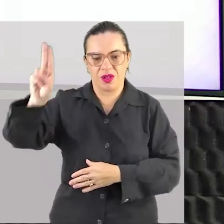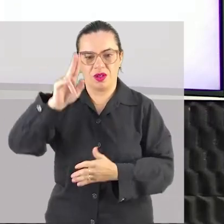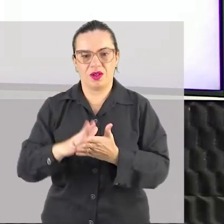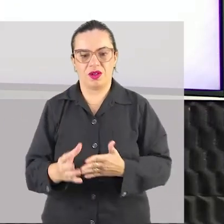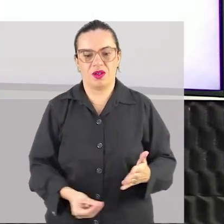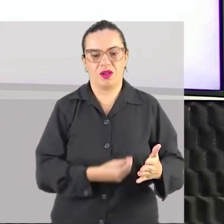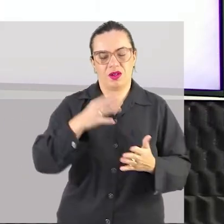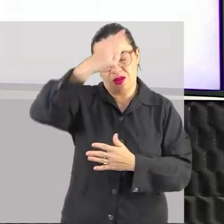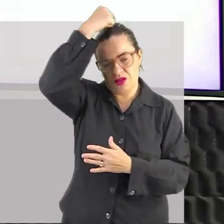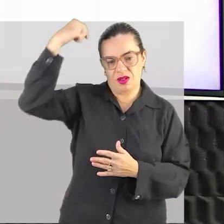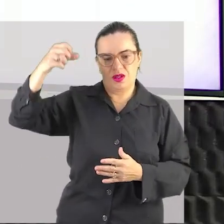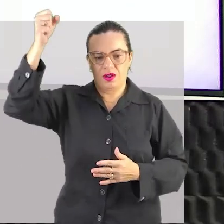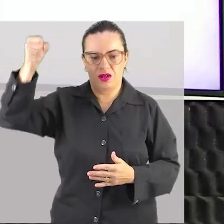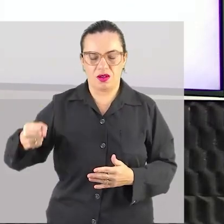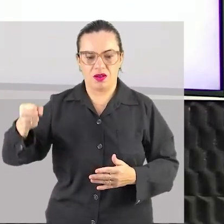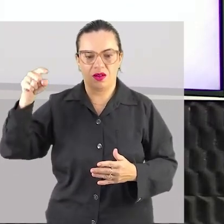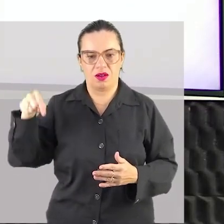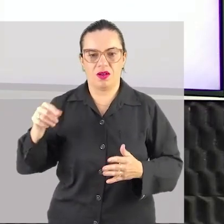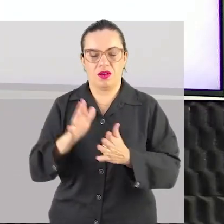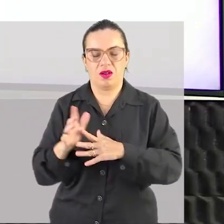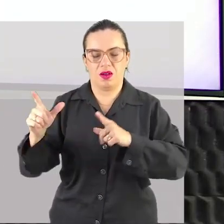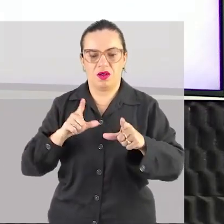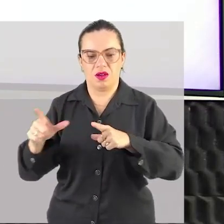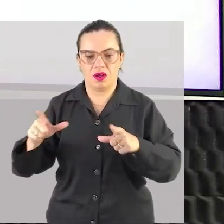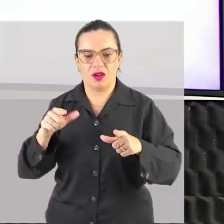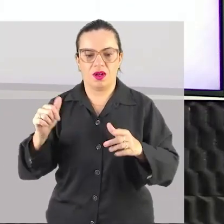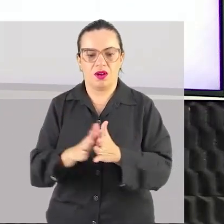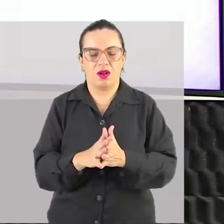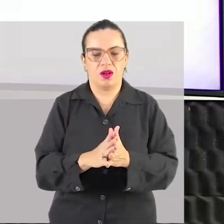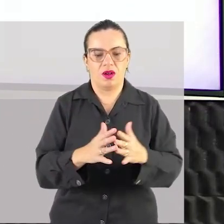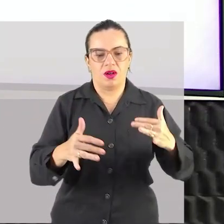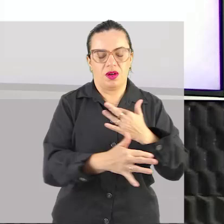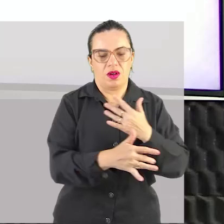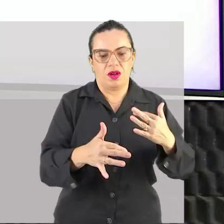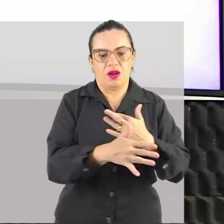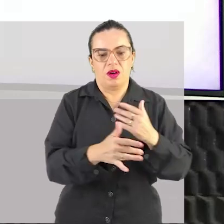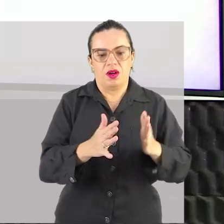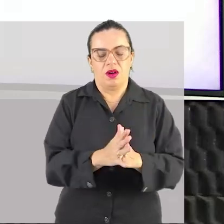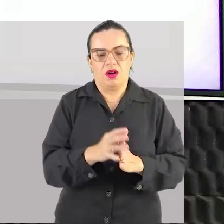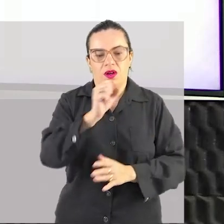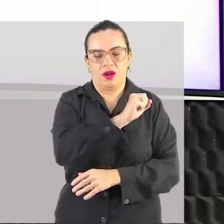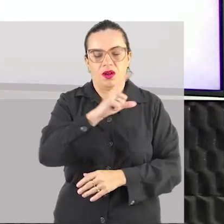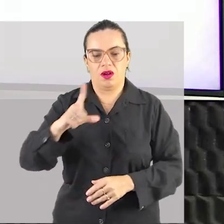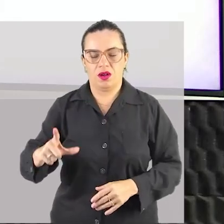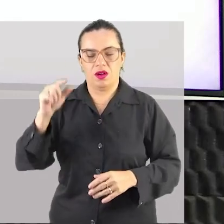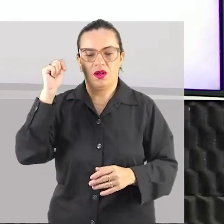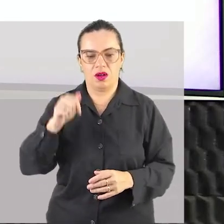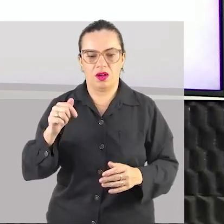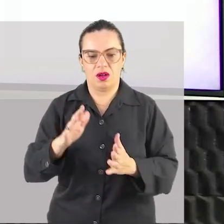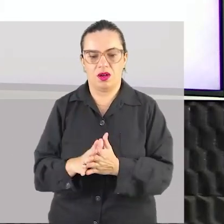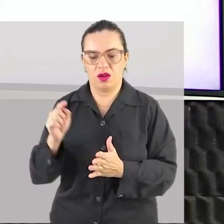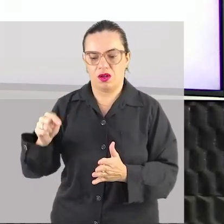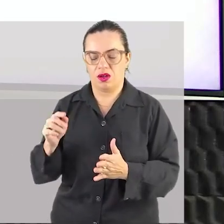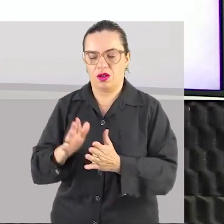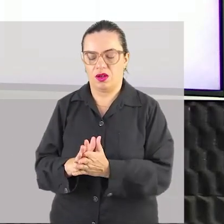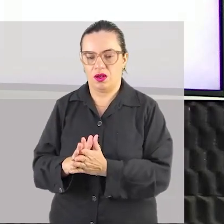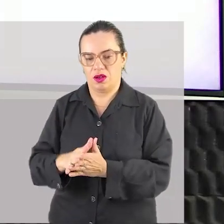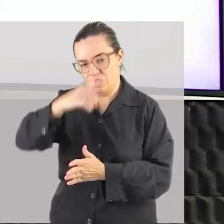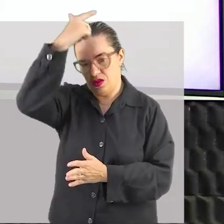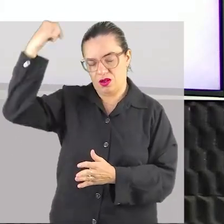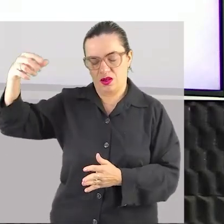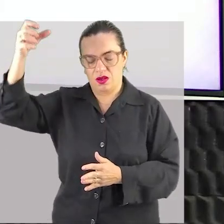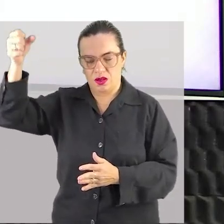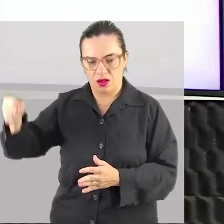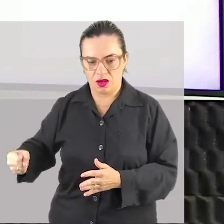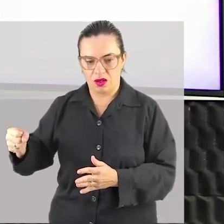se você mora em Ribamar E você trabalha em São Luís por conta da con ação Econômica também da capital e você sai de Ribamar todo dia de